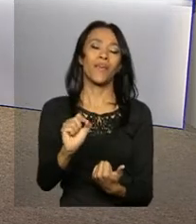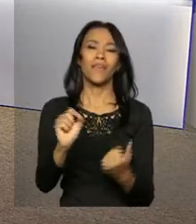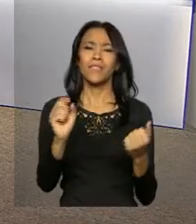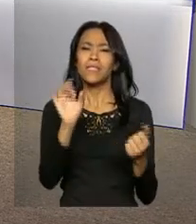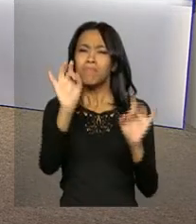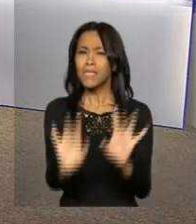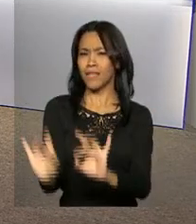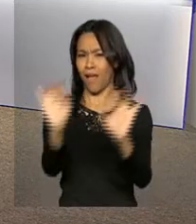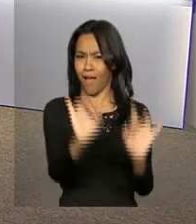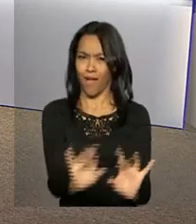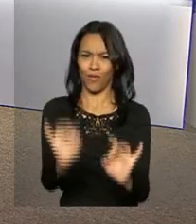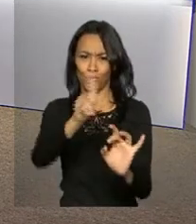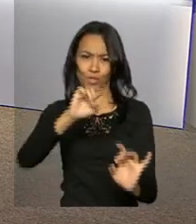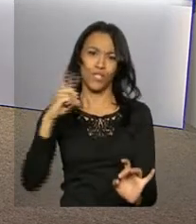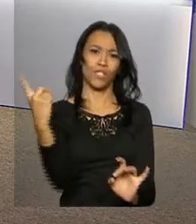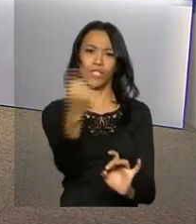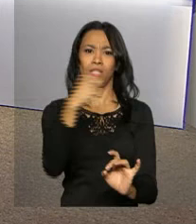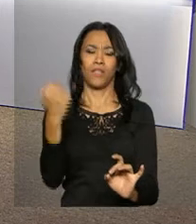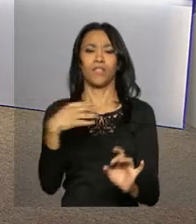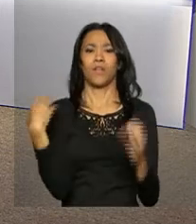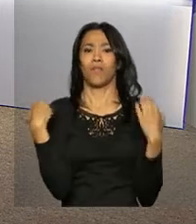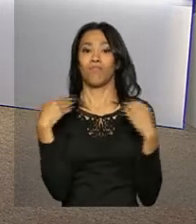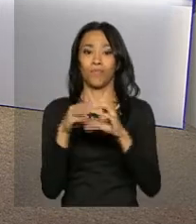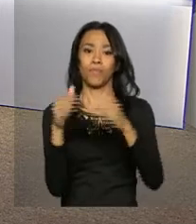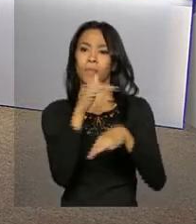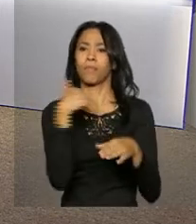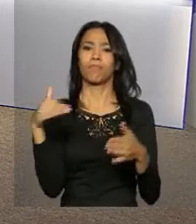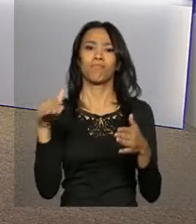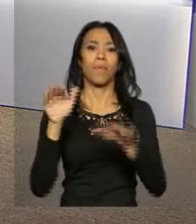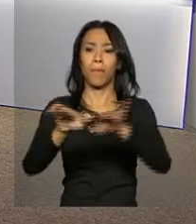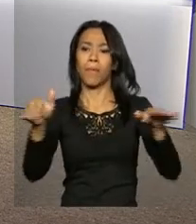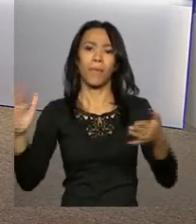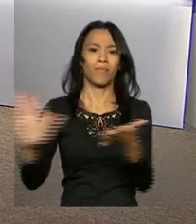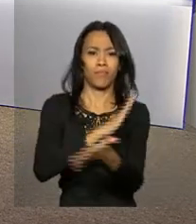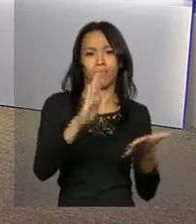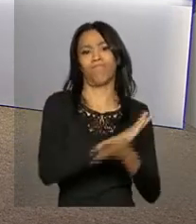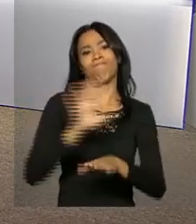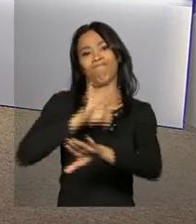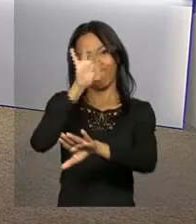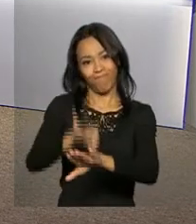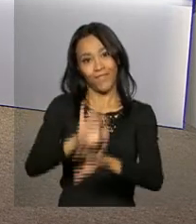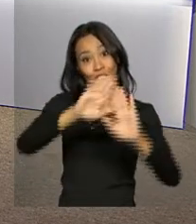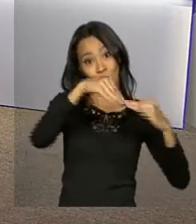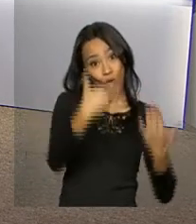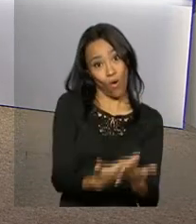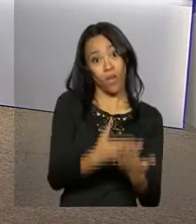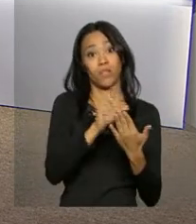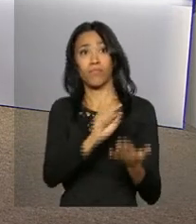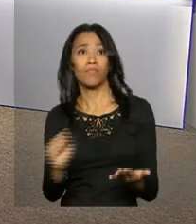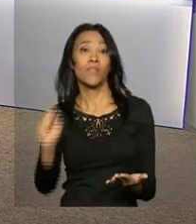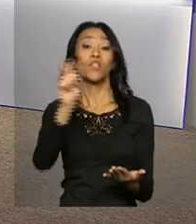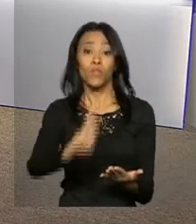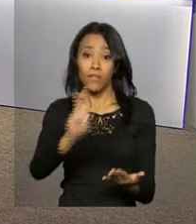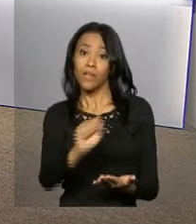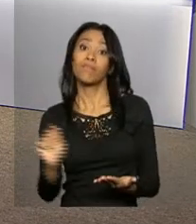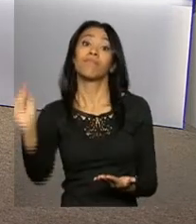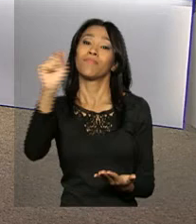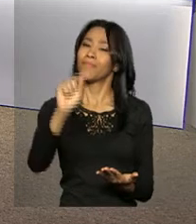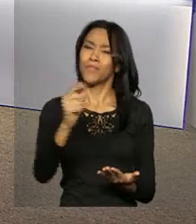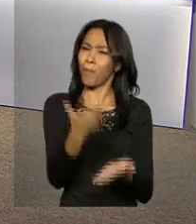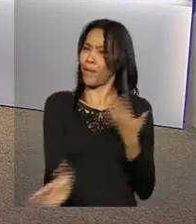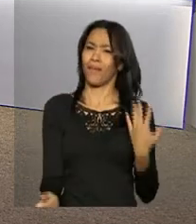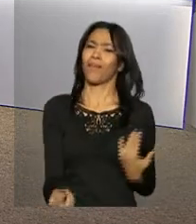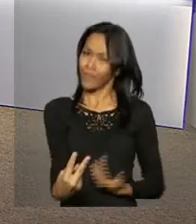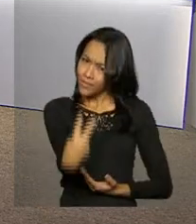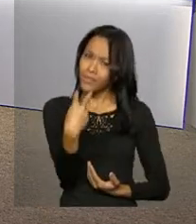desse dia nacional de mobilização da educação contra 11 kan nas escolas e universidades de todo o país não perca